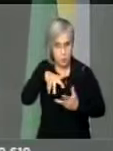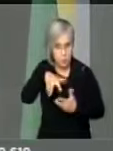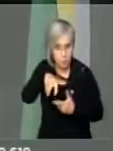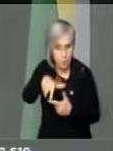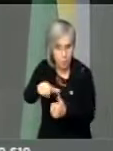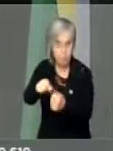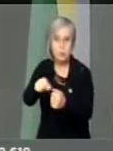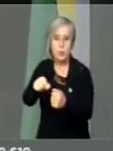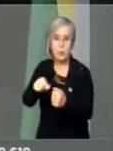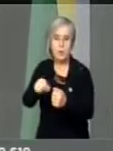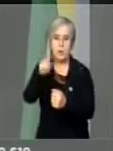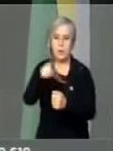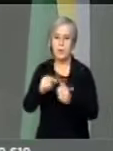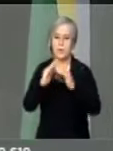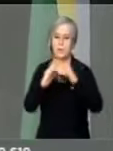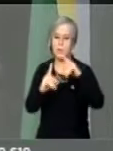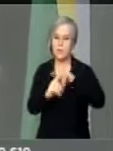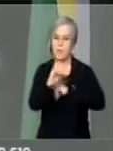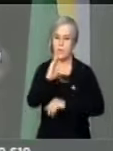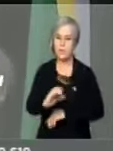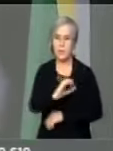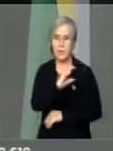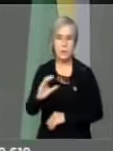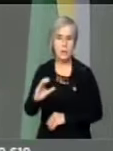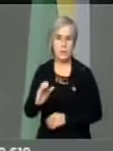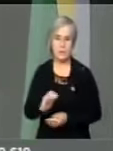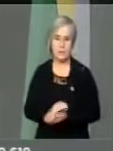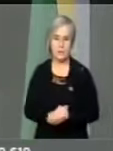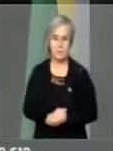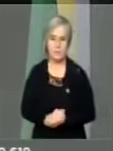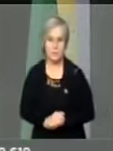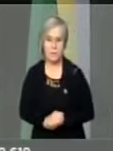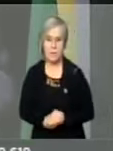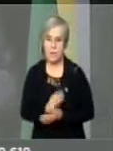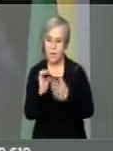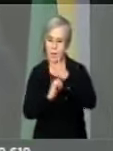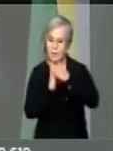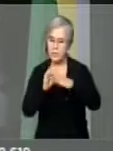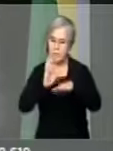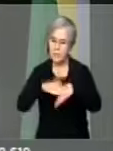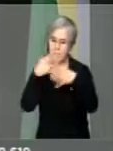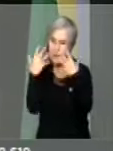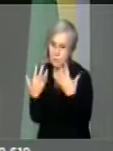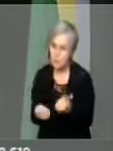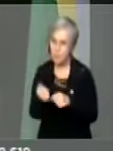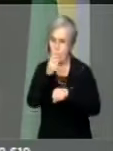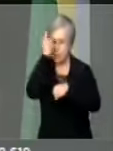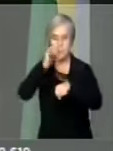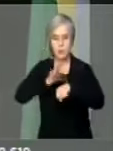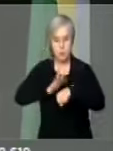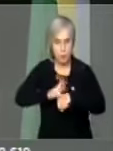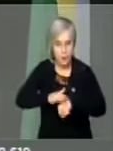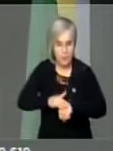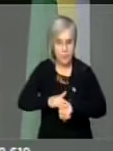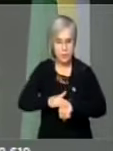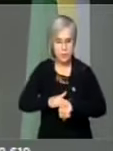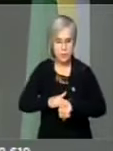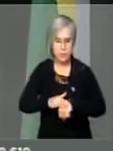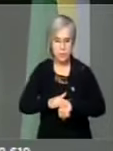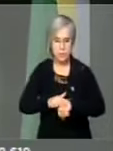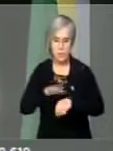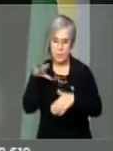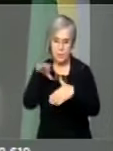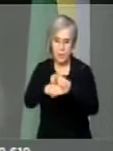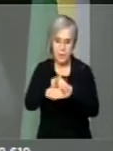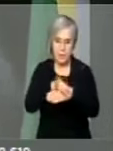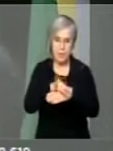é diferente no Brasil, se chama Igreja Católica Apostólica Romana. A entidade que mais acolhe doentes, soropositivos,